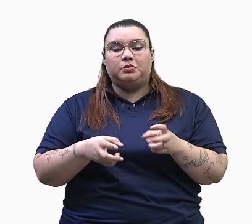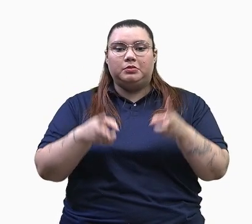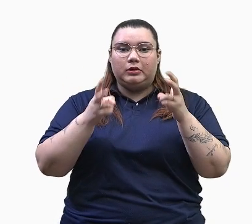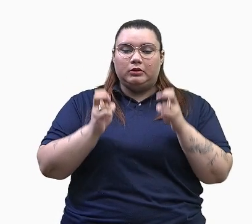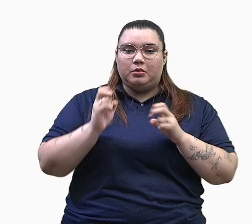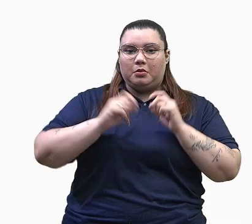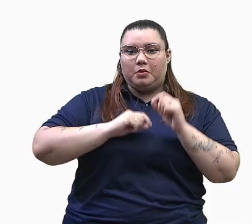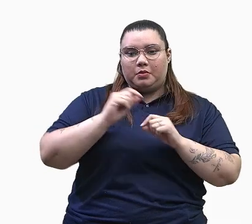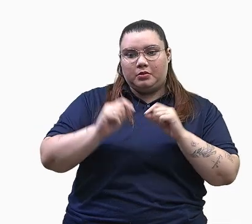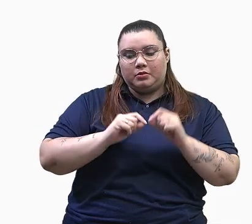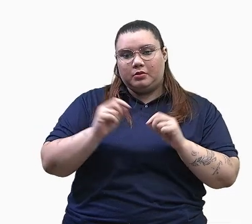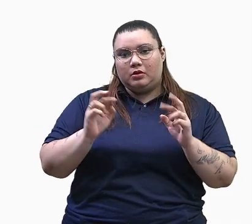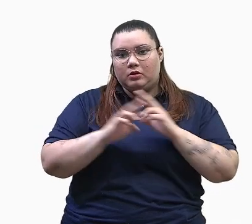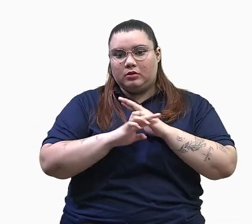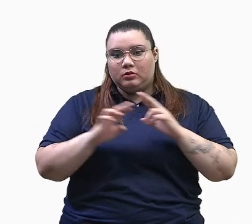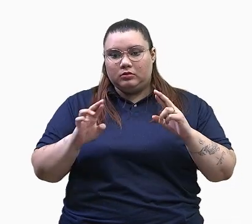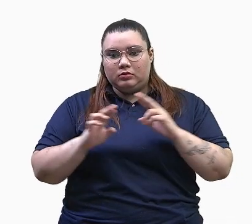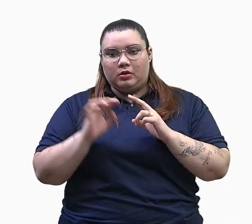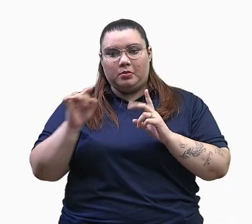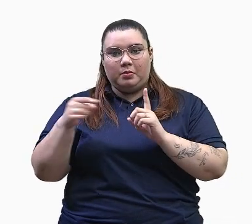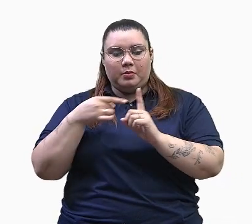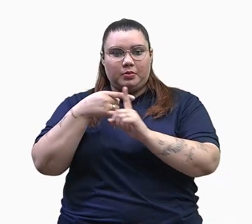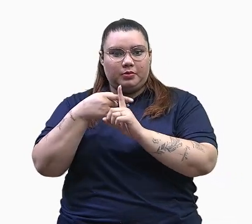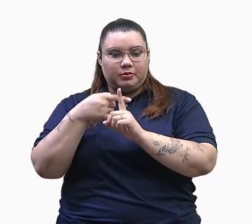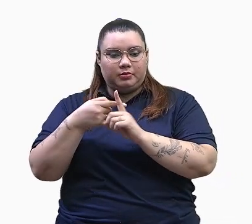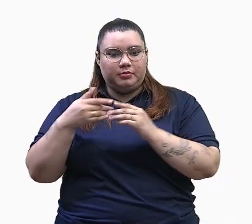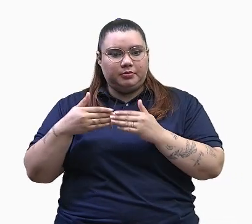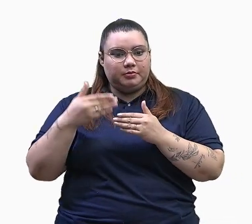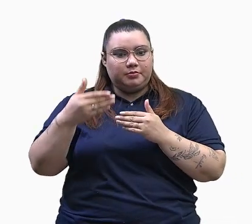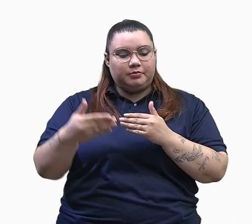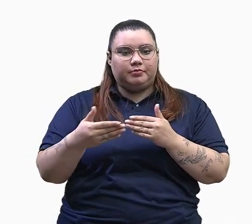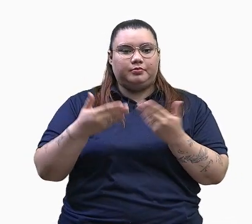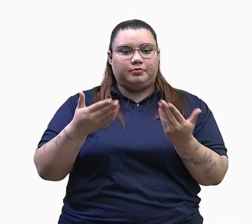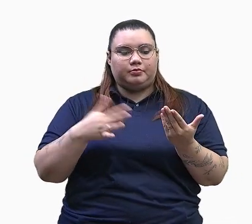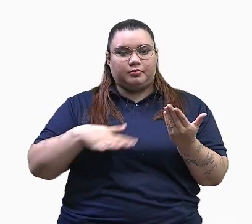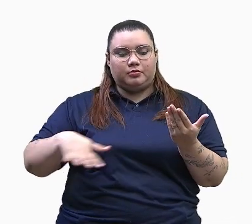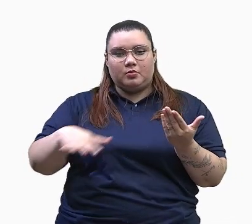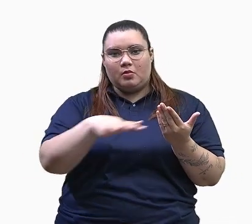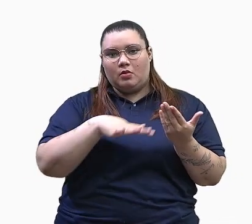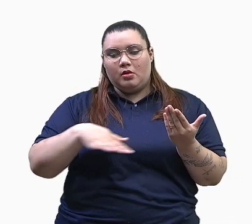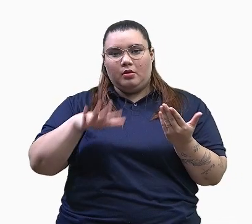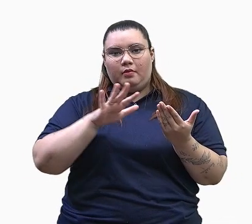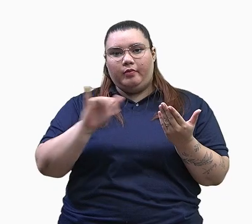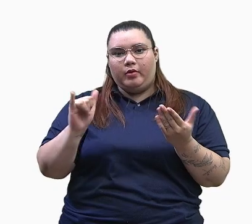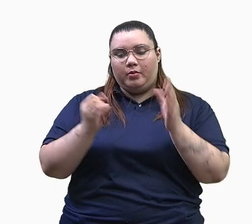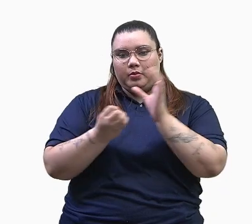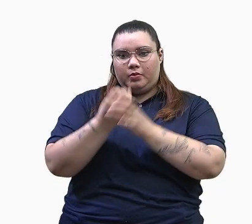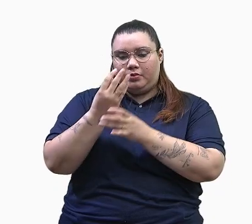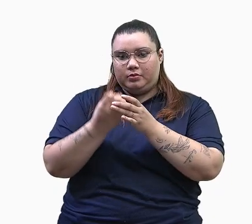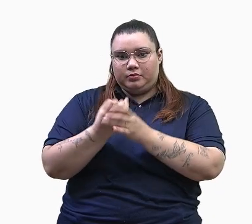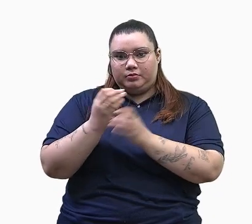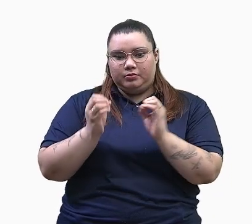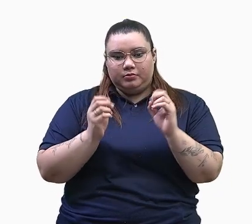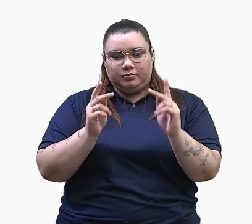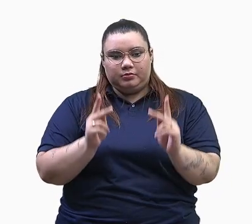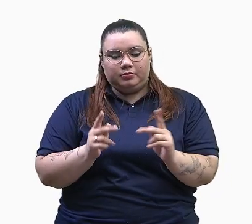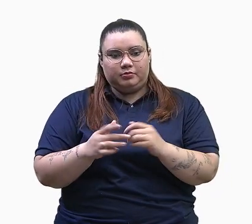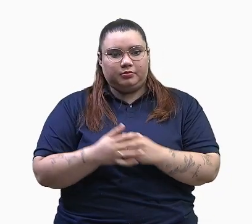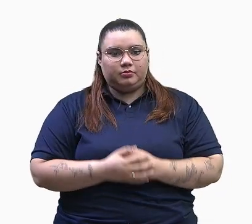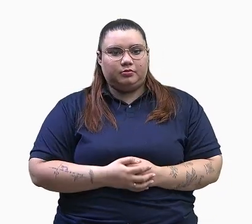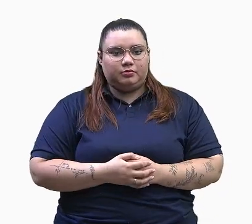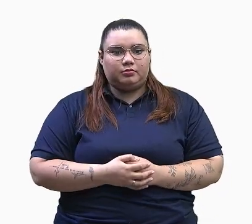né? Com relação à vantagem que a gente vai ver mais à frente, o espaço em que ela vai ser produzida. E aí nós